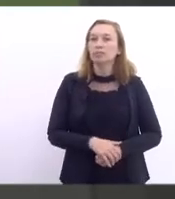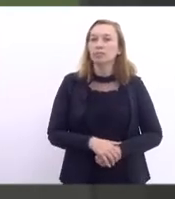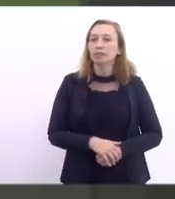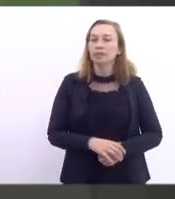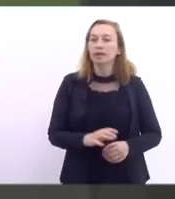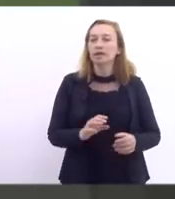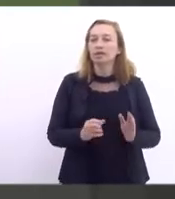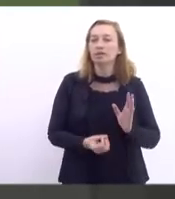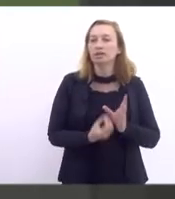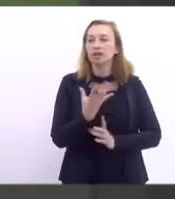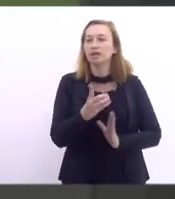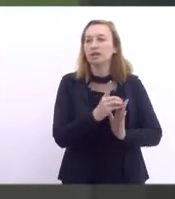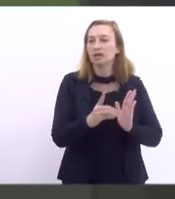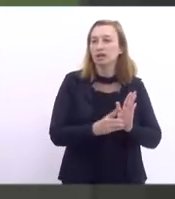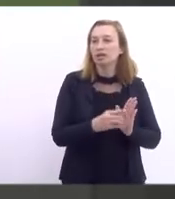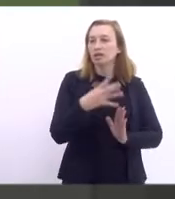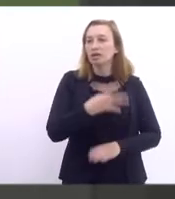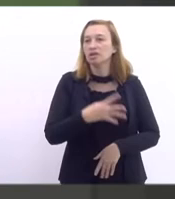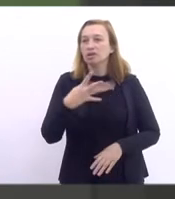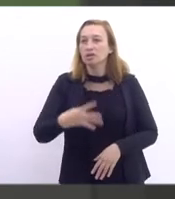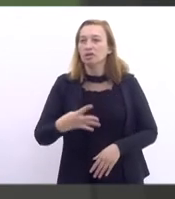o decreto 4972